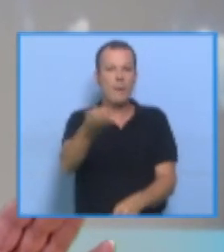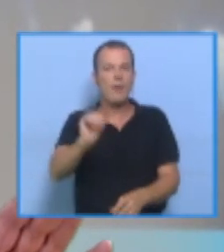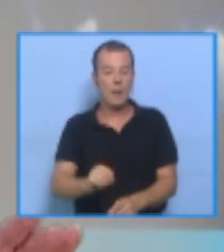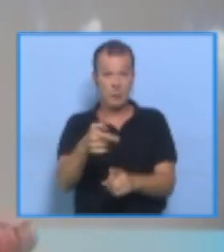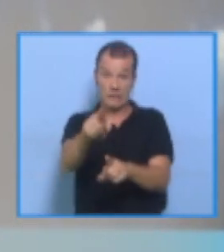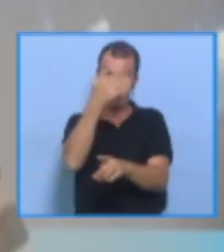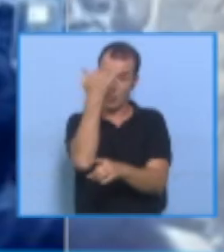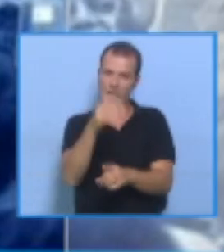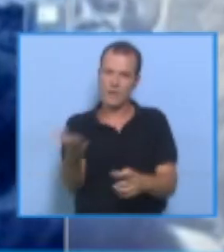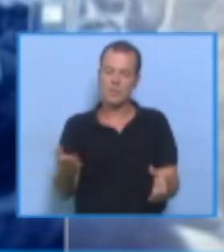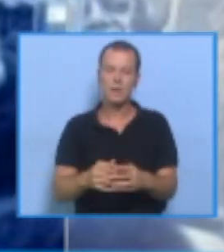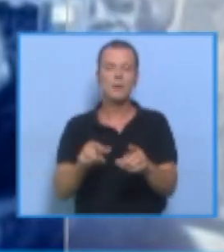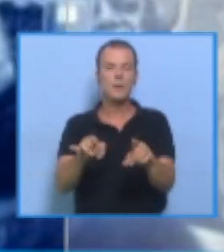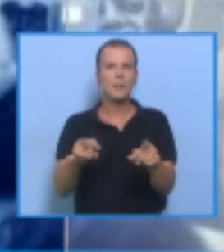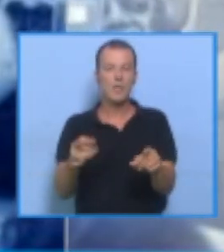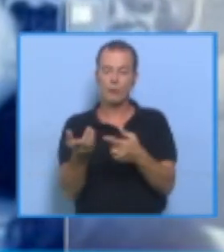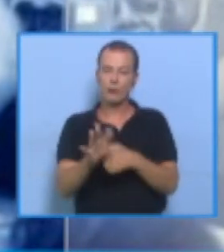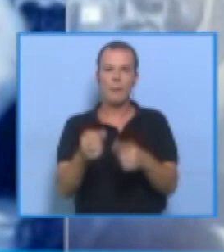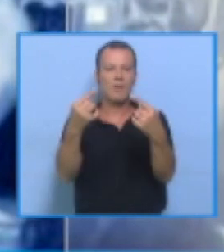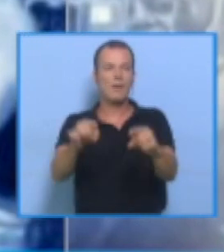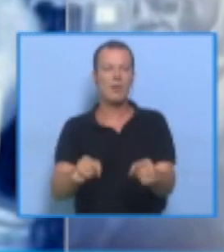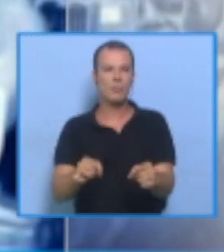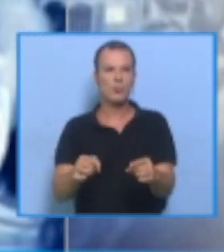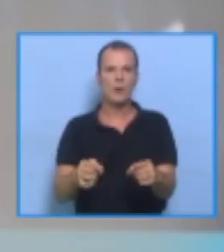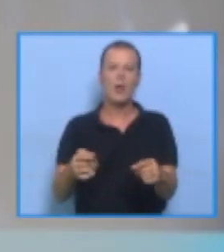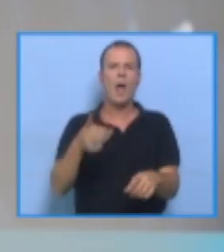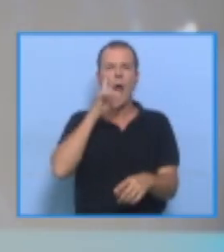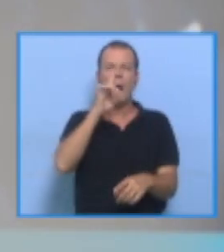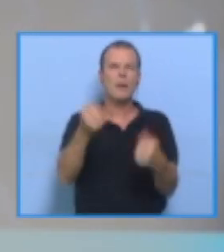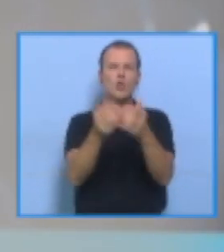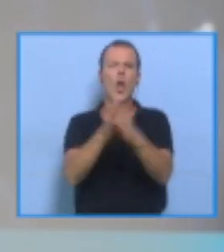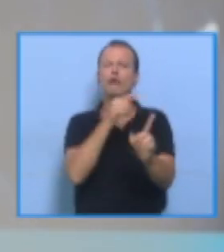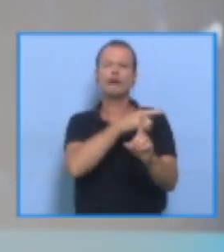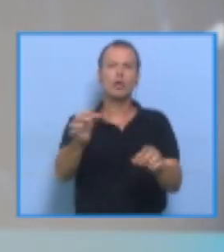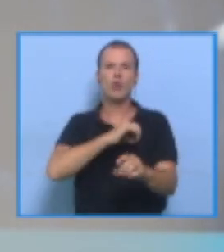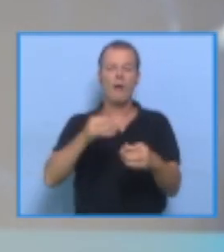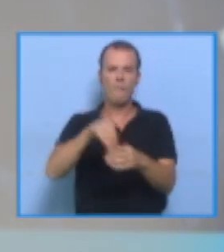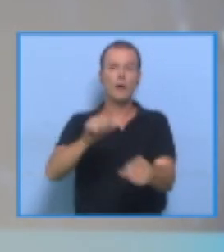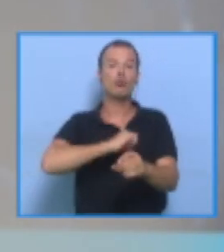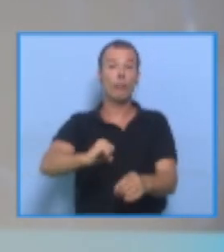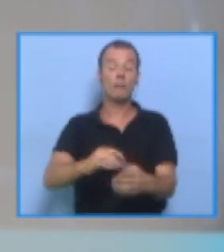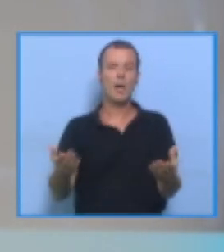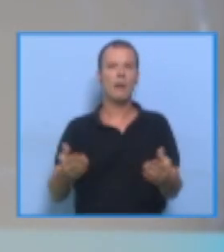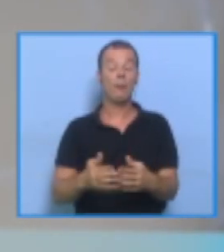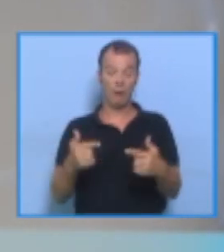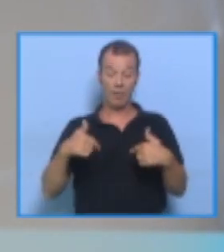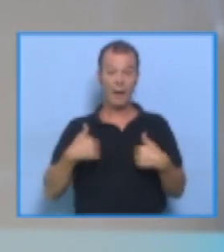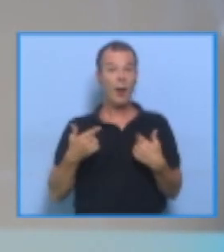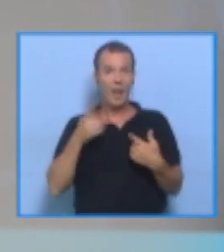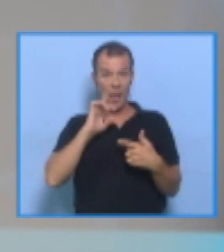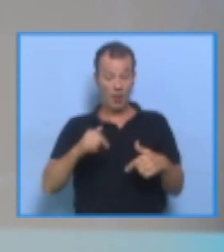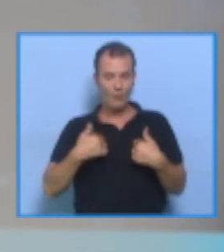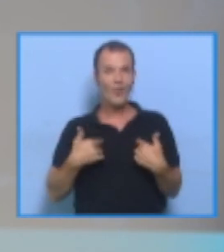particularmente difícil, e em que tínhamos, por exemplo, todos os alemães a votar contra. Aliás, ela teve o seu país